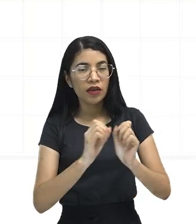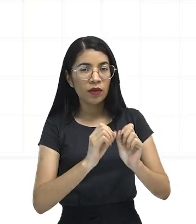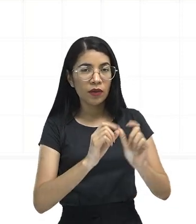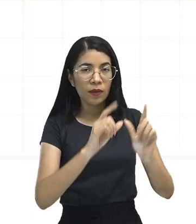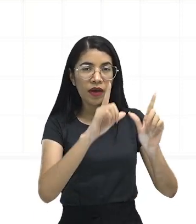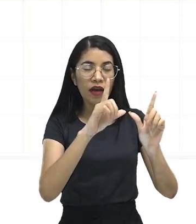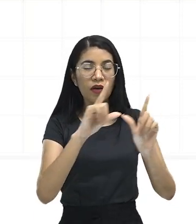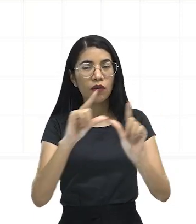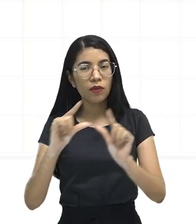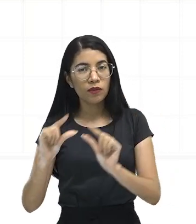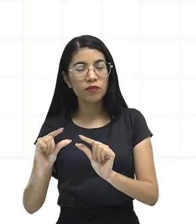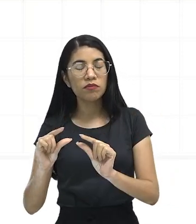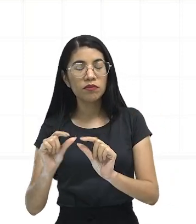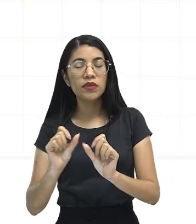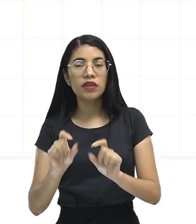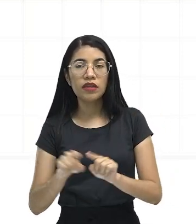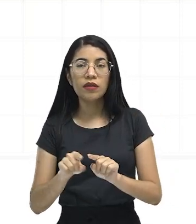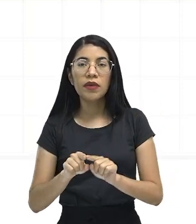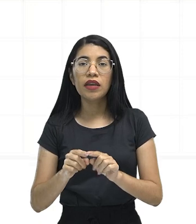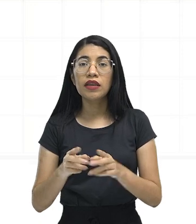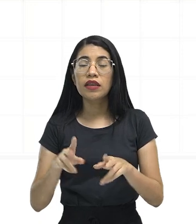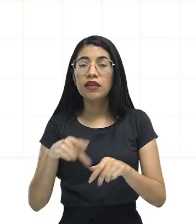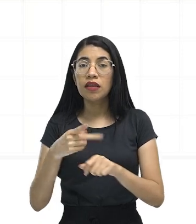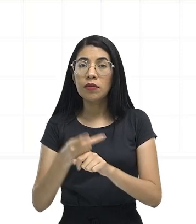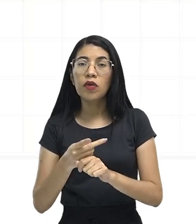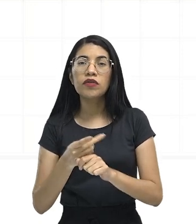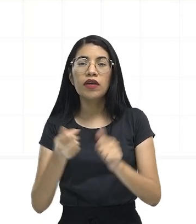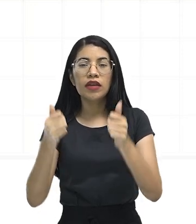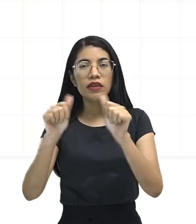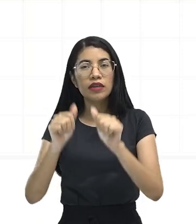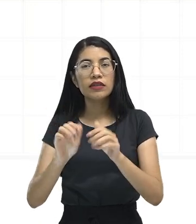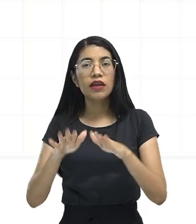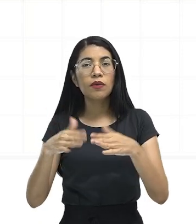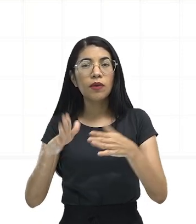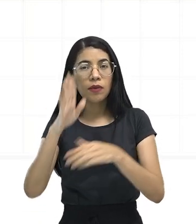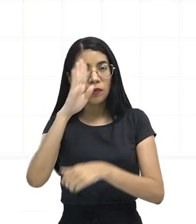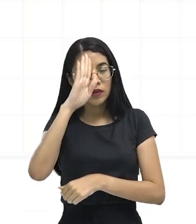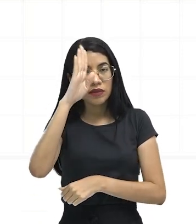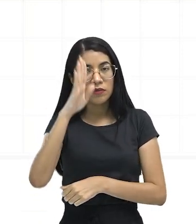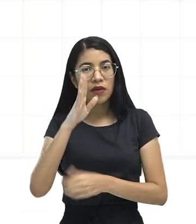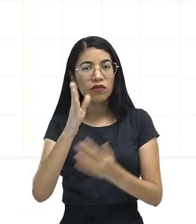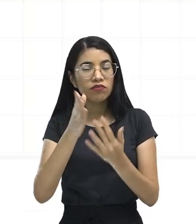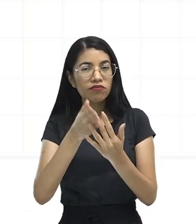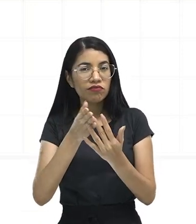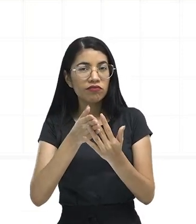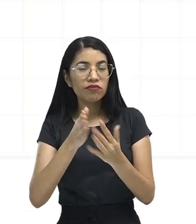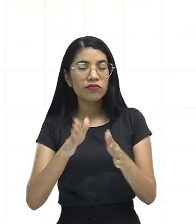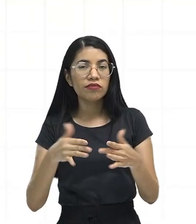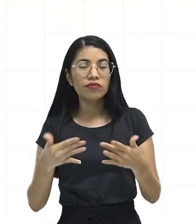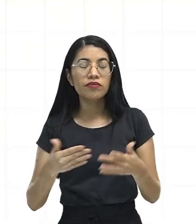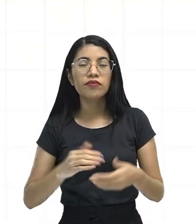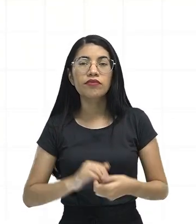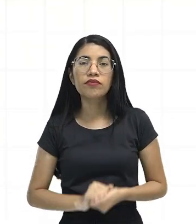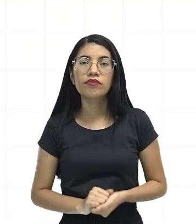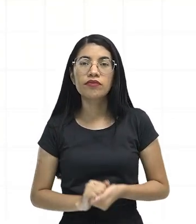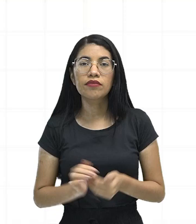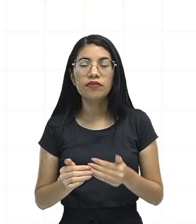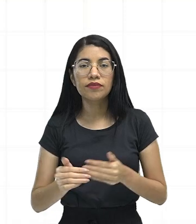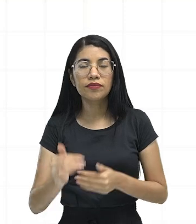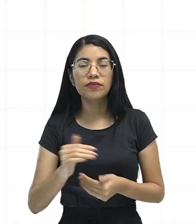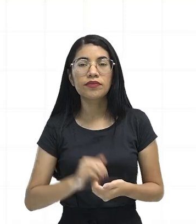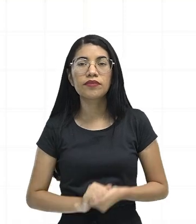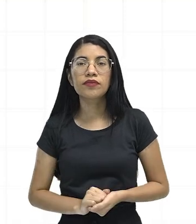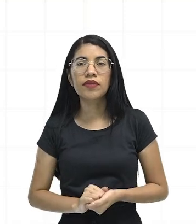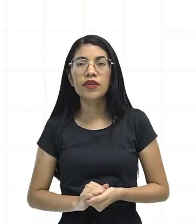tá? E aí sim você verifica quem é o termo central, tudo bem? Vamos seguindo.